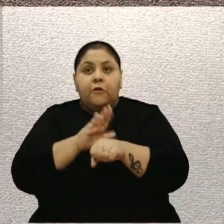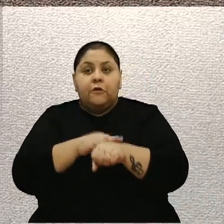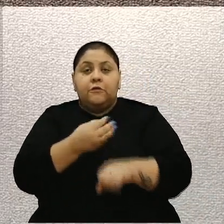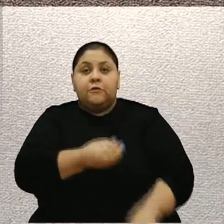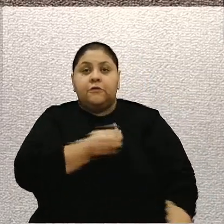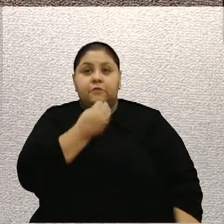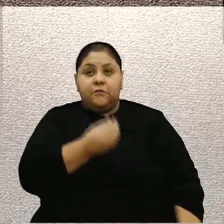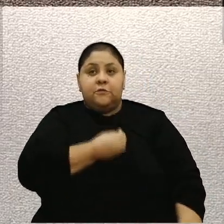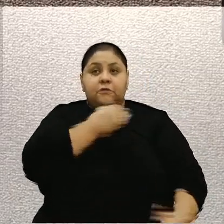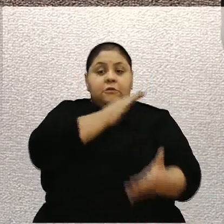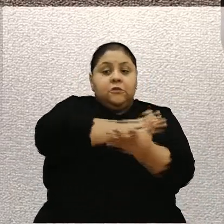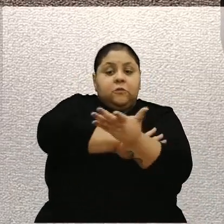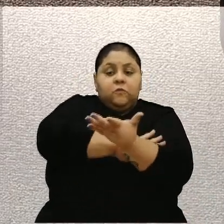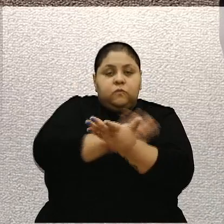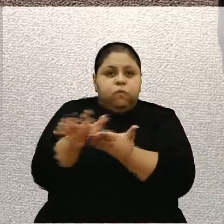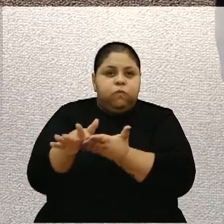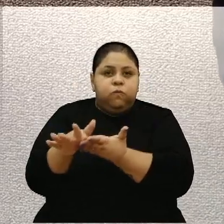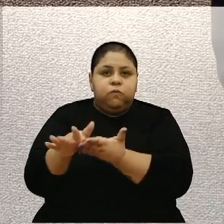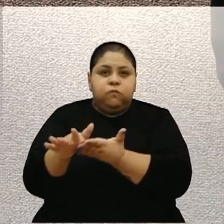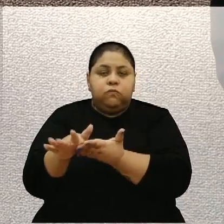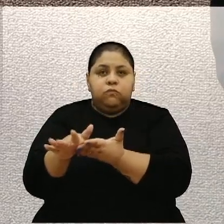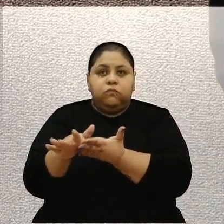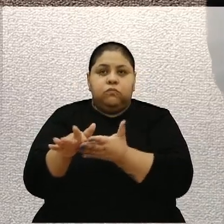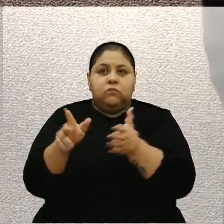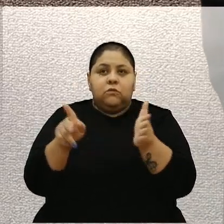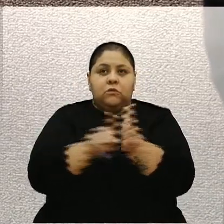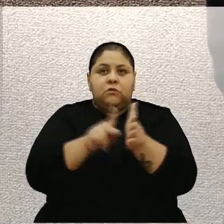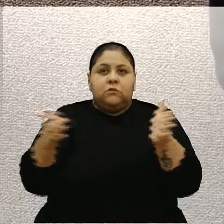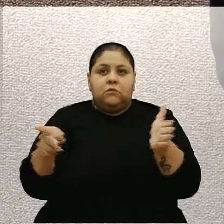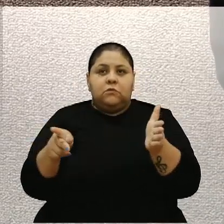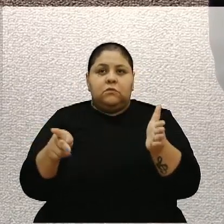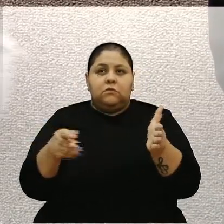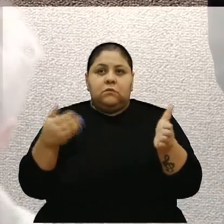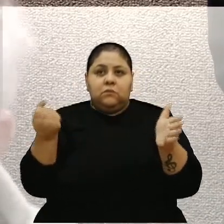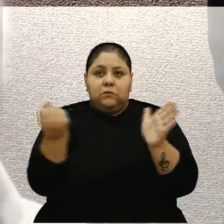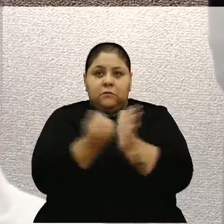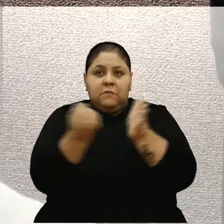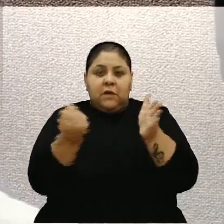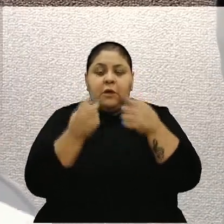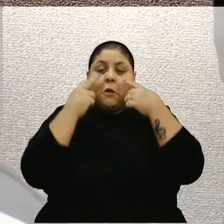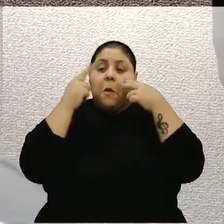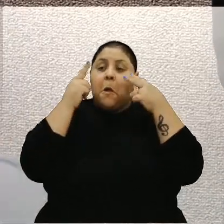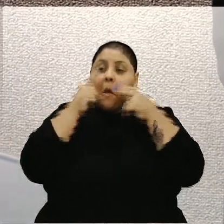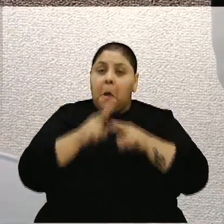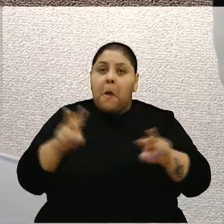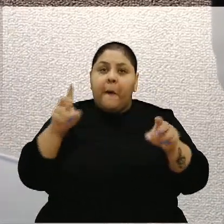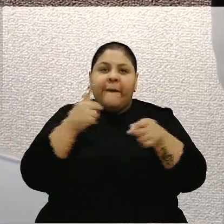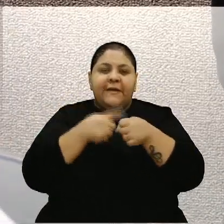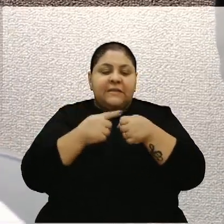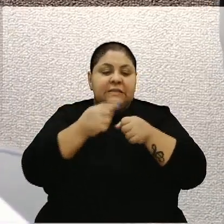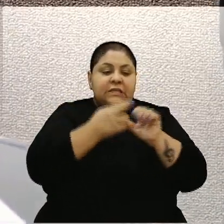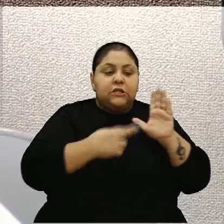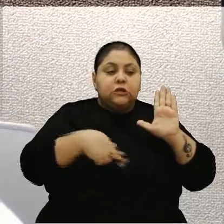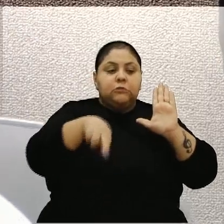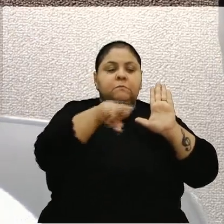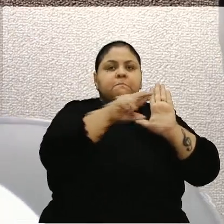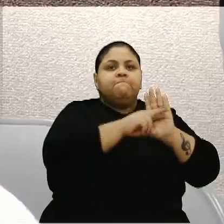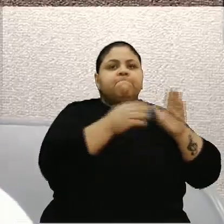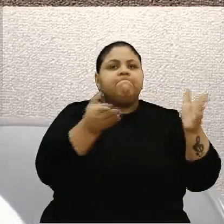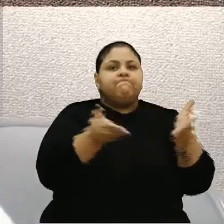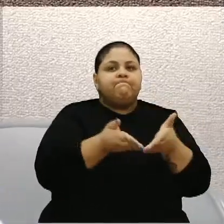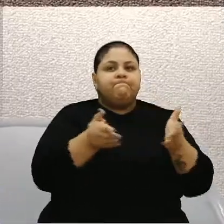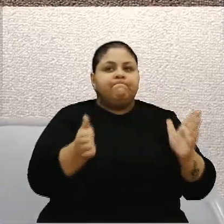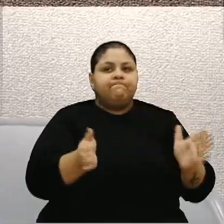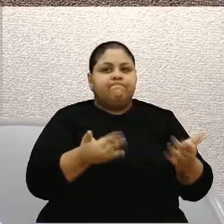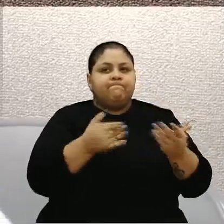de tragédia, o próprio impacto visual que vai dar, né? A cidade se recuperando, isso já motiva